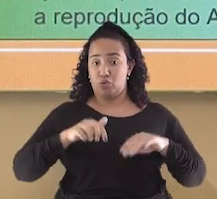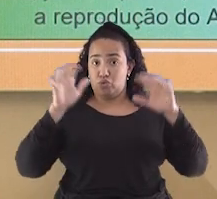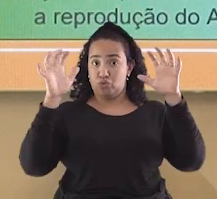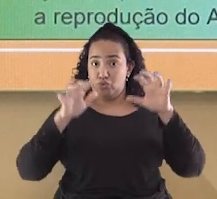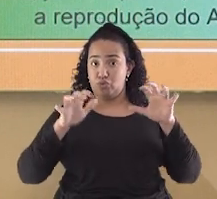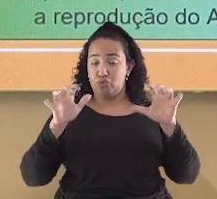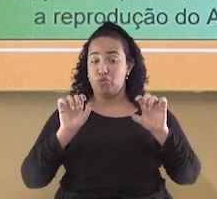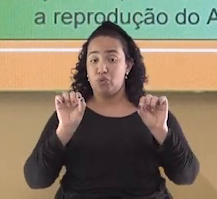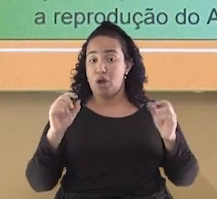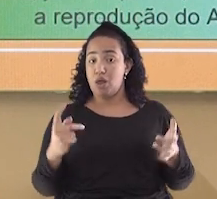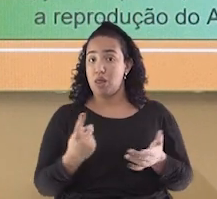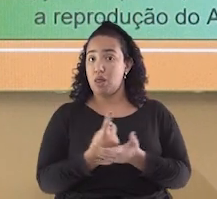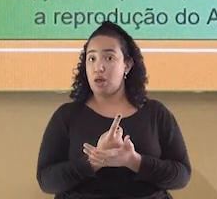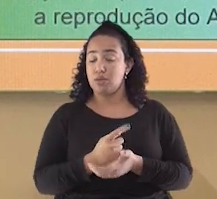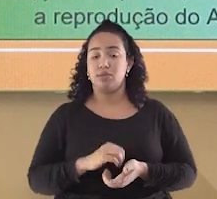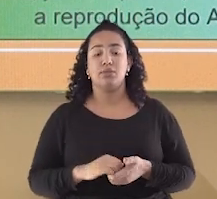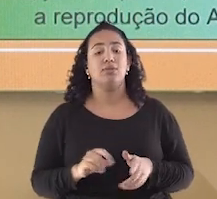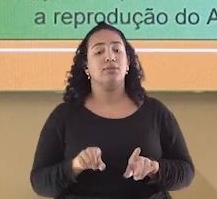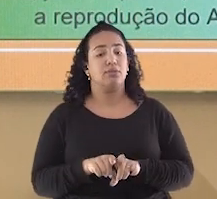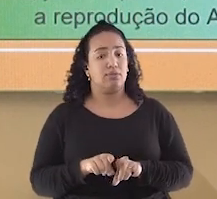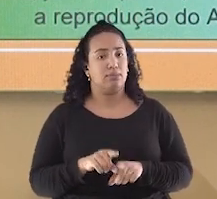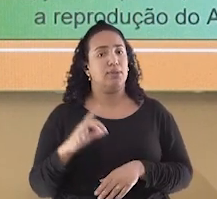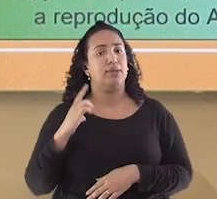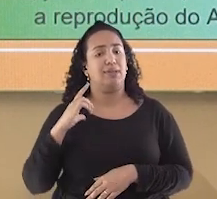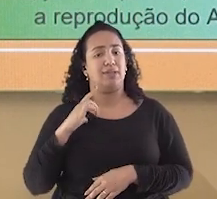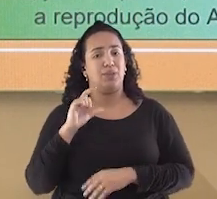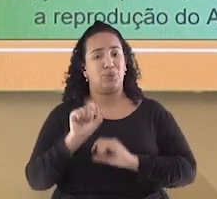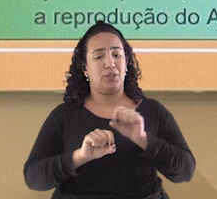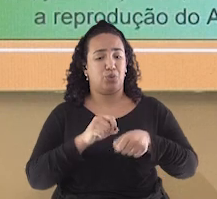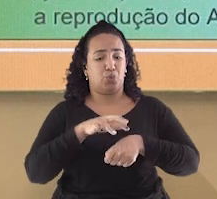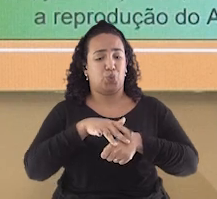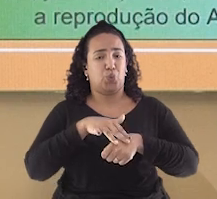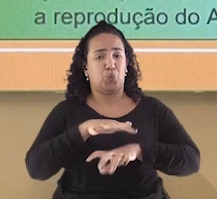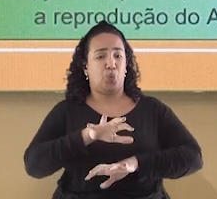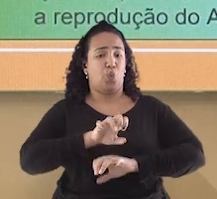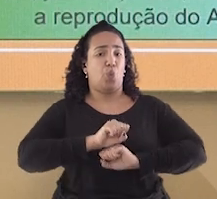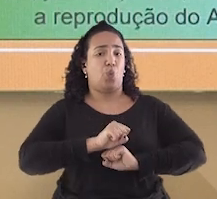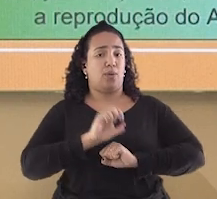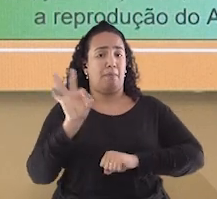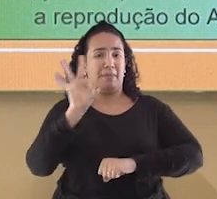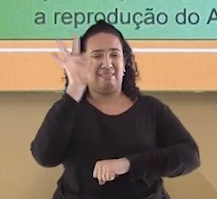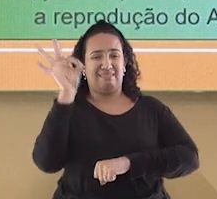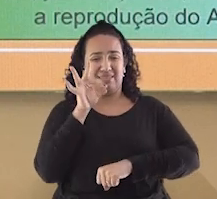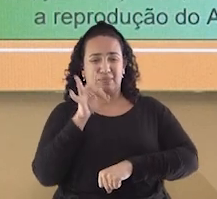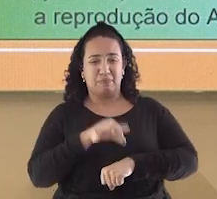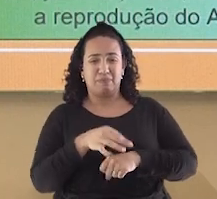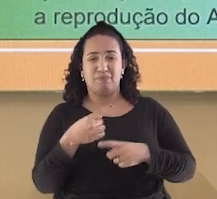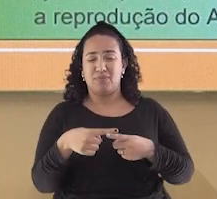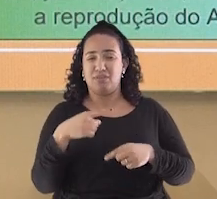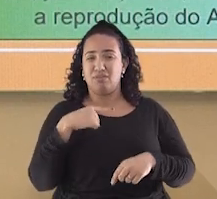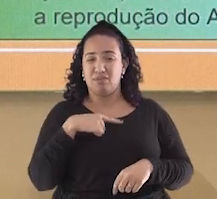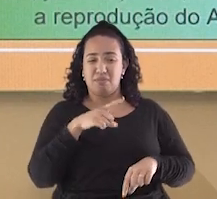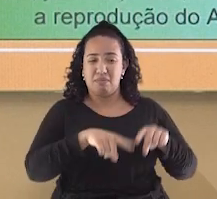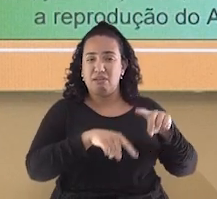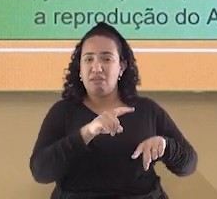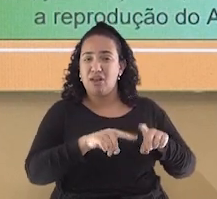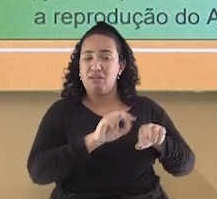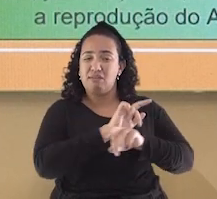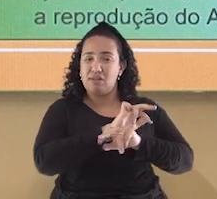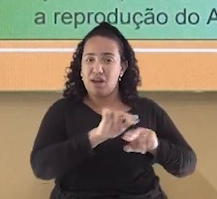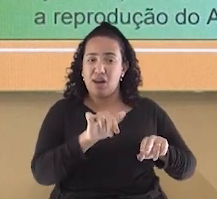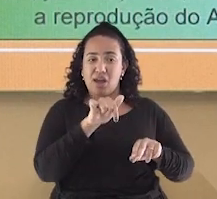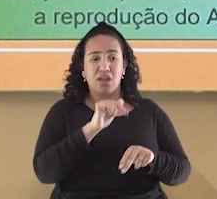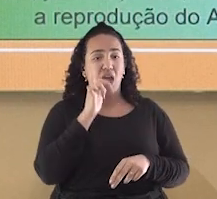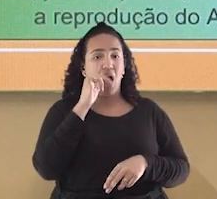muitos casos de dengue. Isso porque recipientes, pneus e outras superfícies que acumulam água parada favorecem